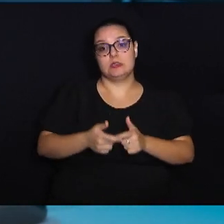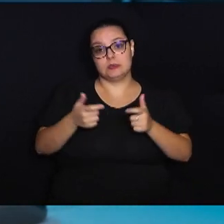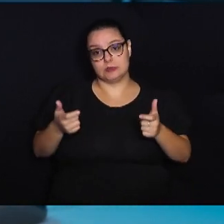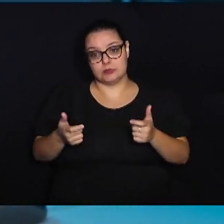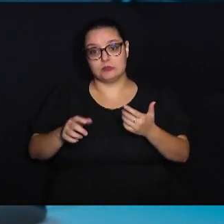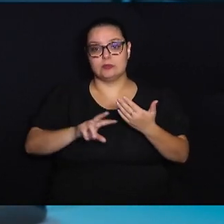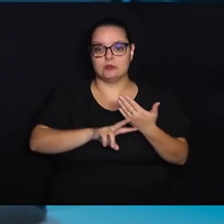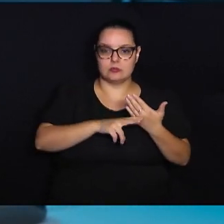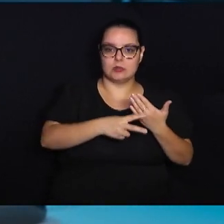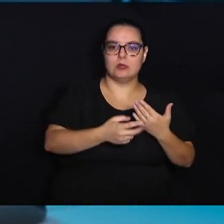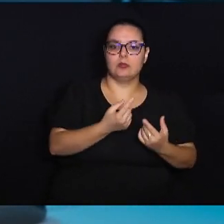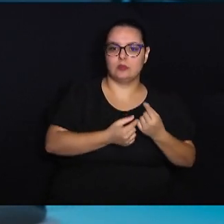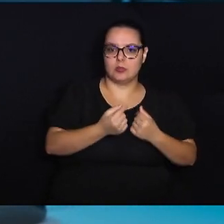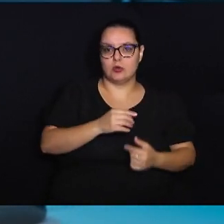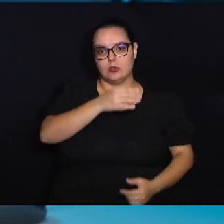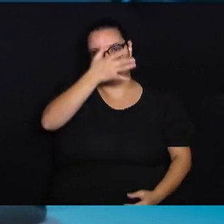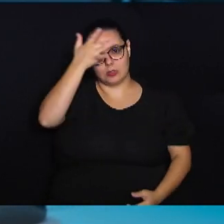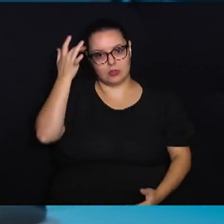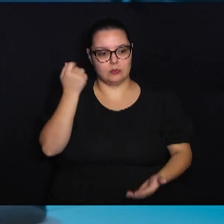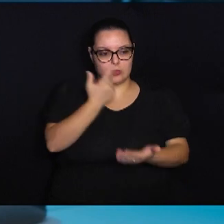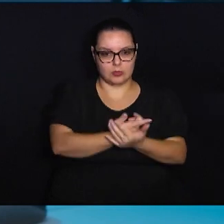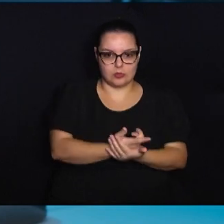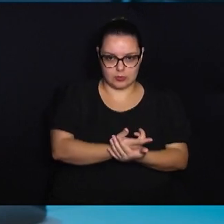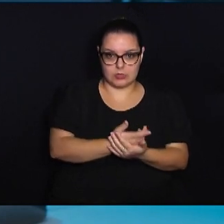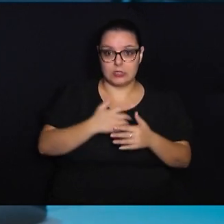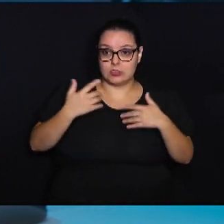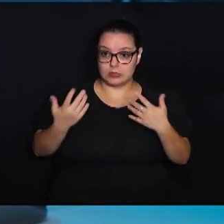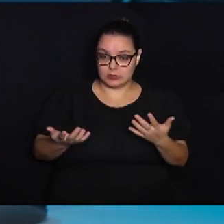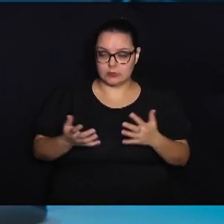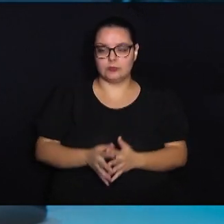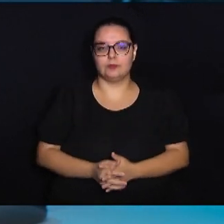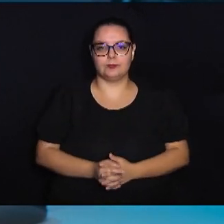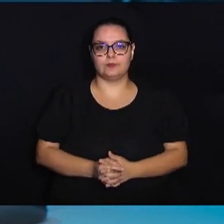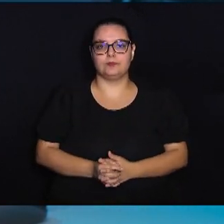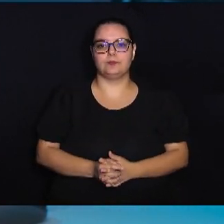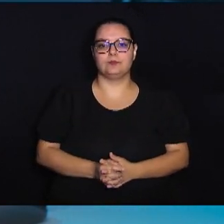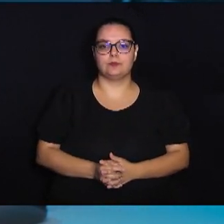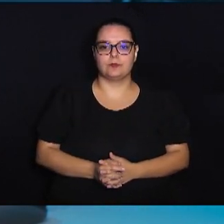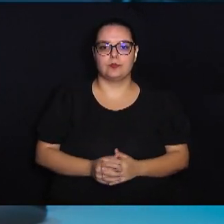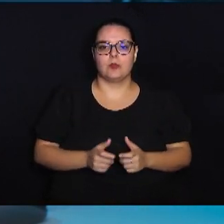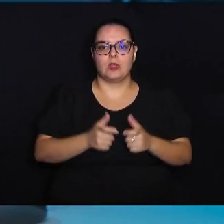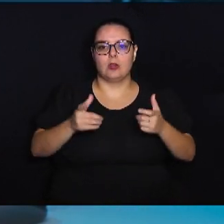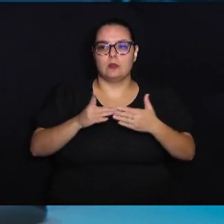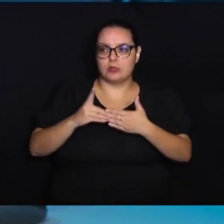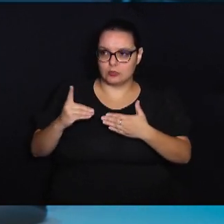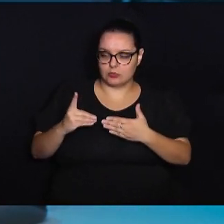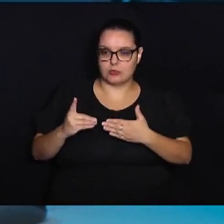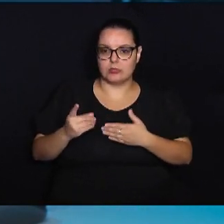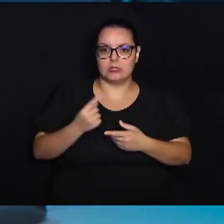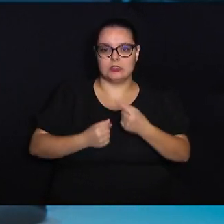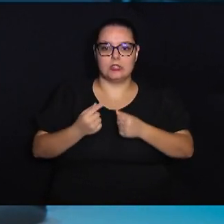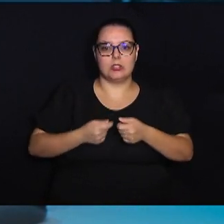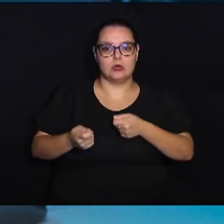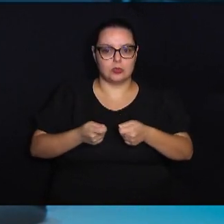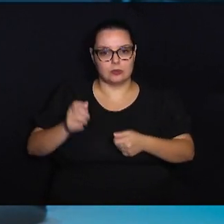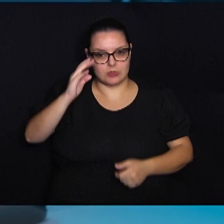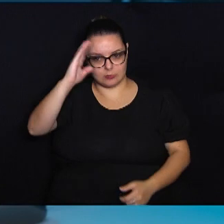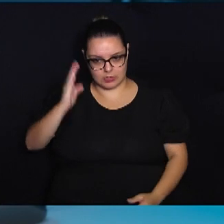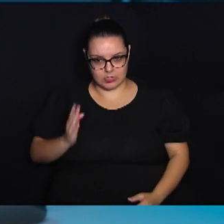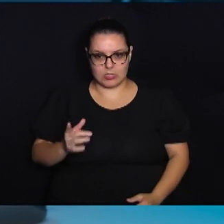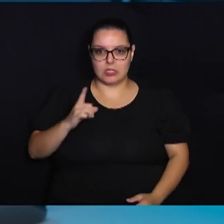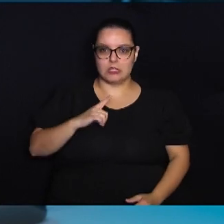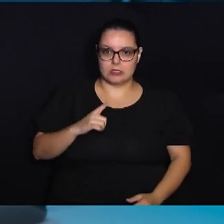temos acompanhado vários debates, as produções sobre o tema. Após